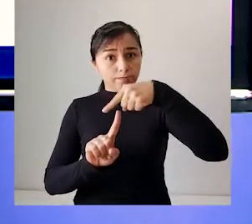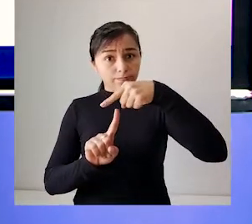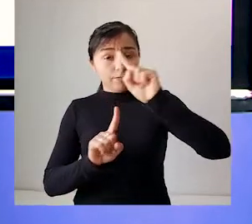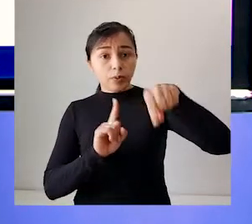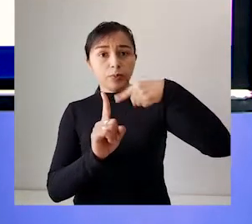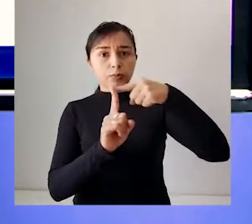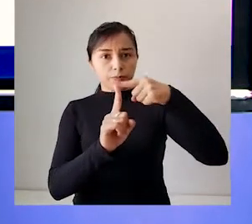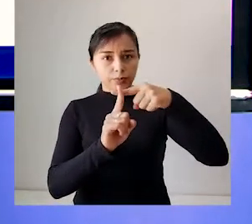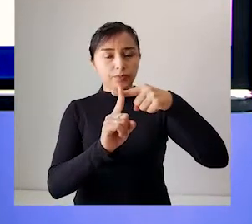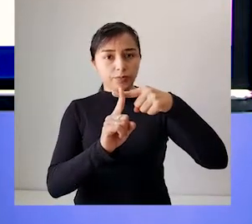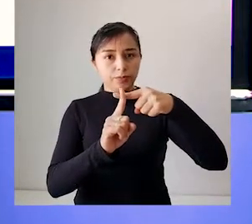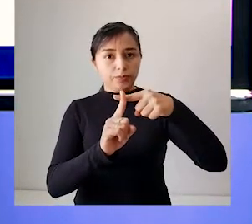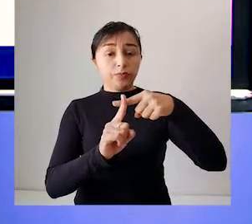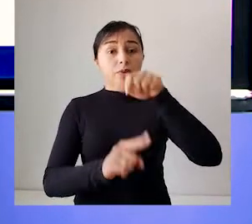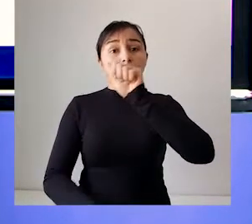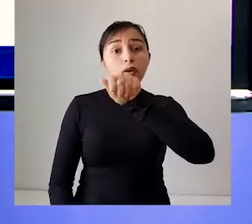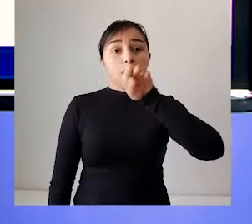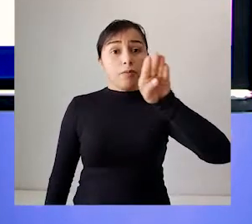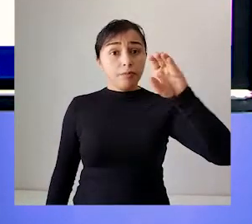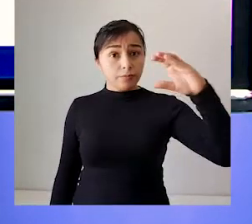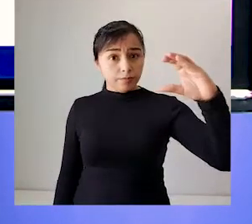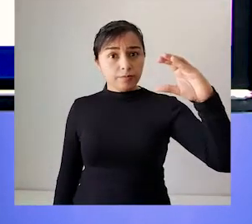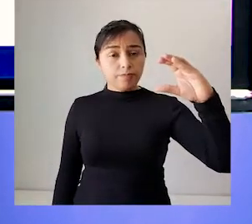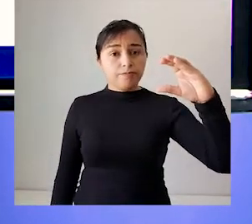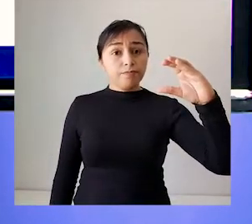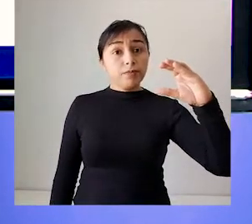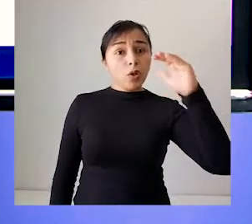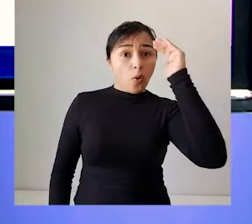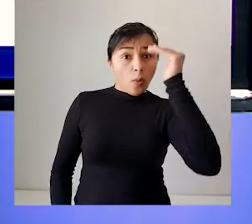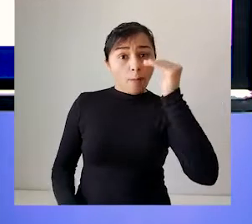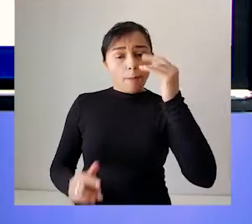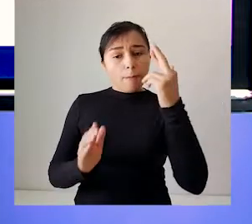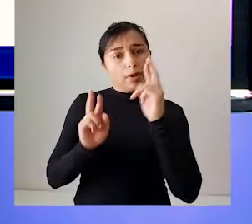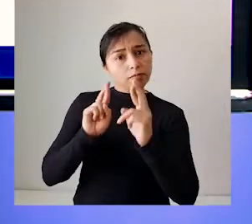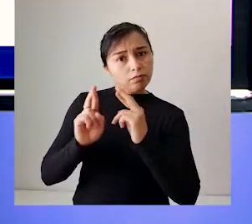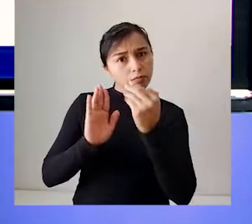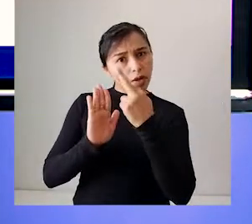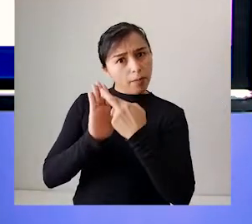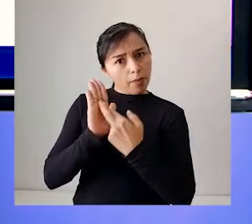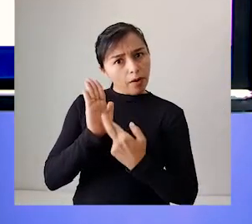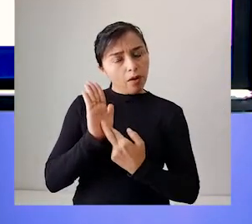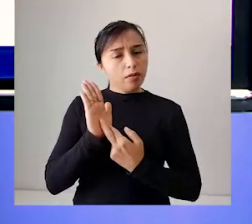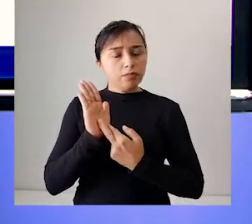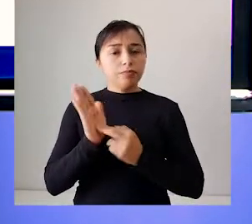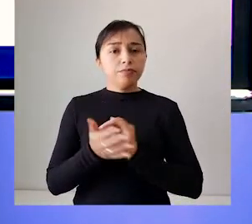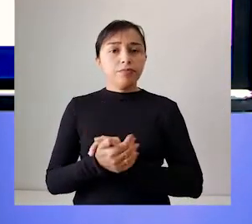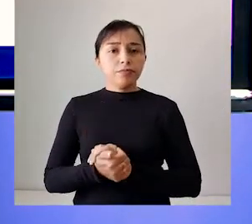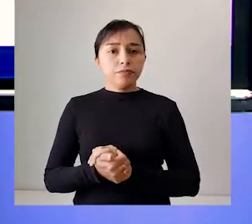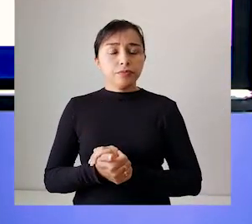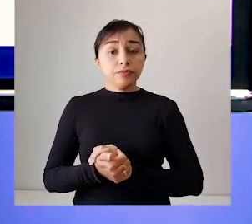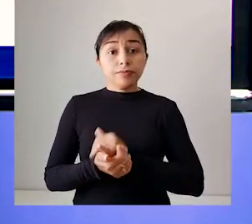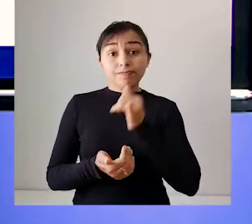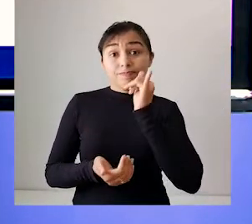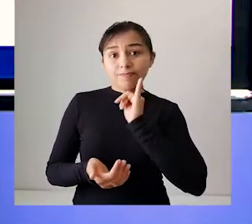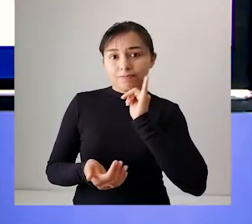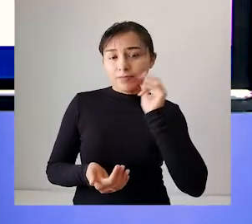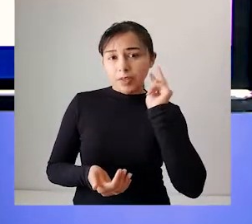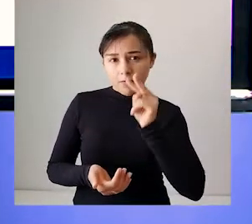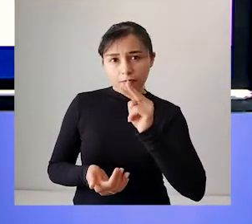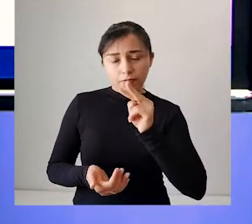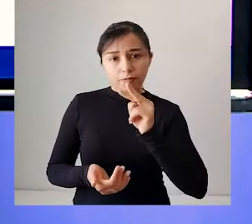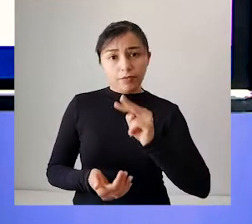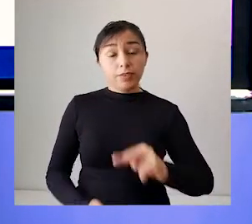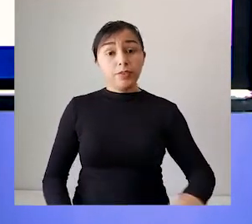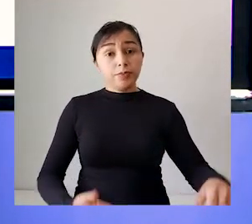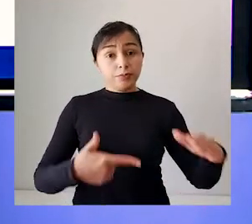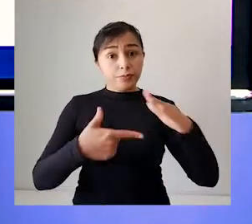inteiros positivos, A, B e C, que obedecem à relação Como assim, professor? Então fica mais fácil a